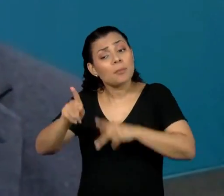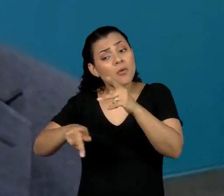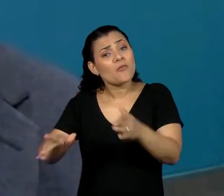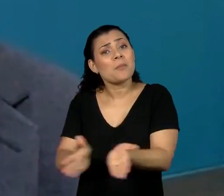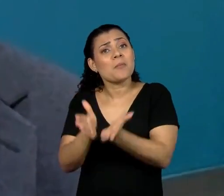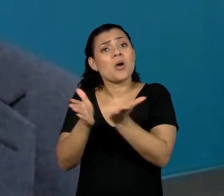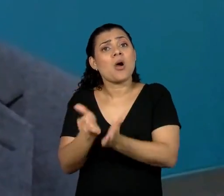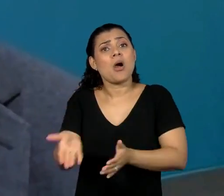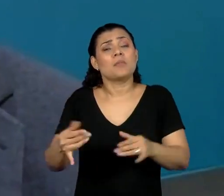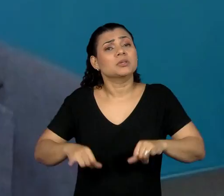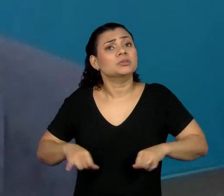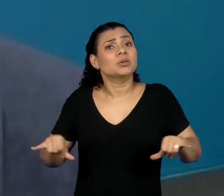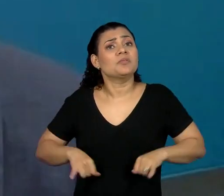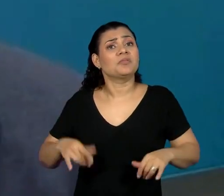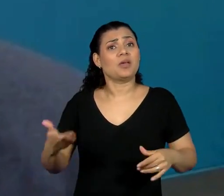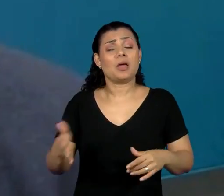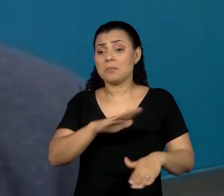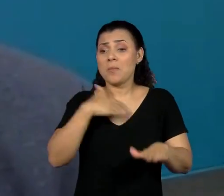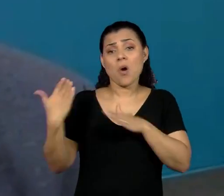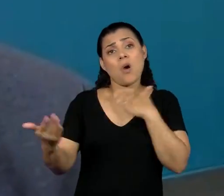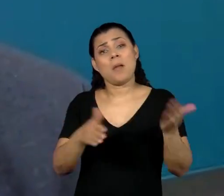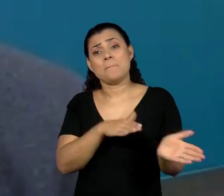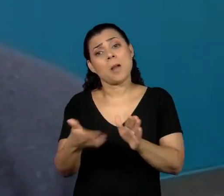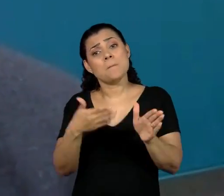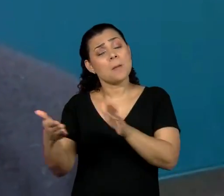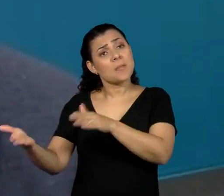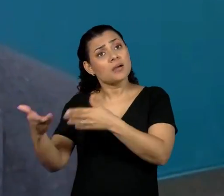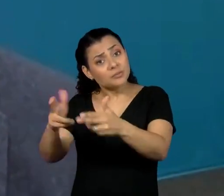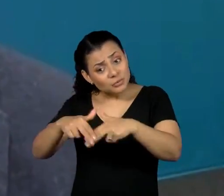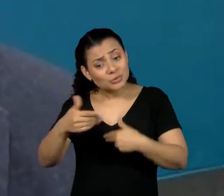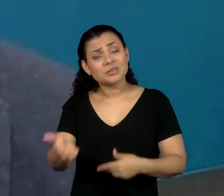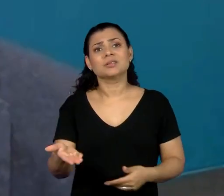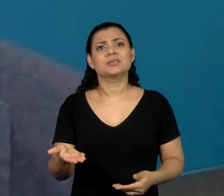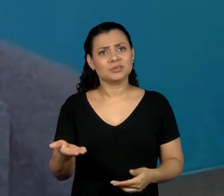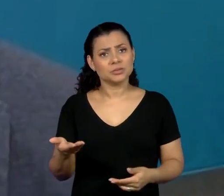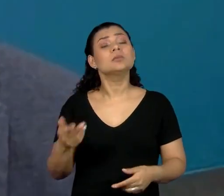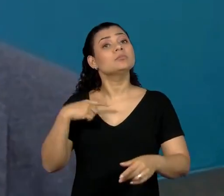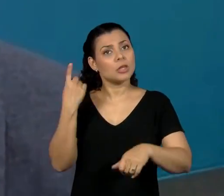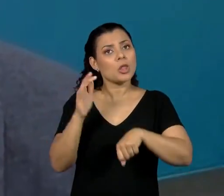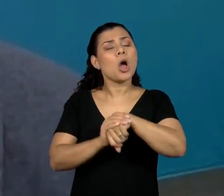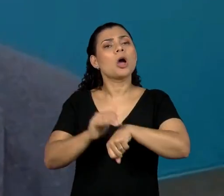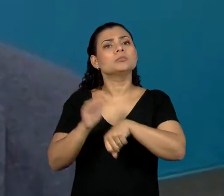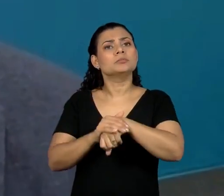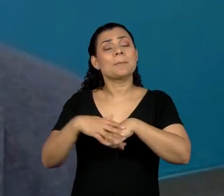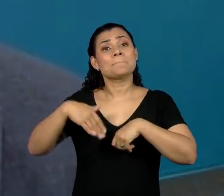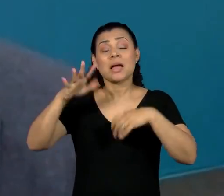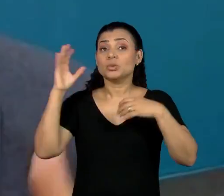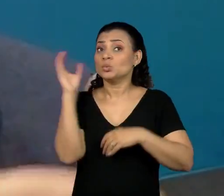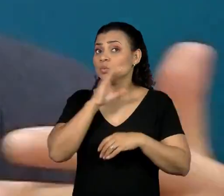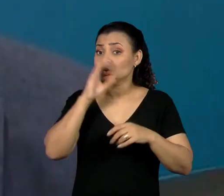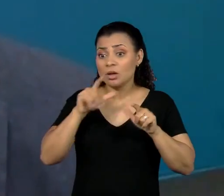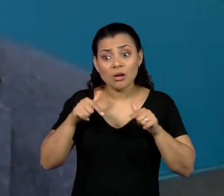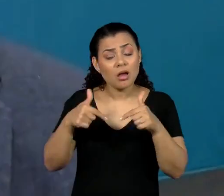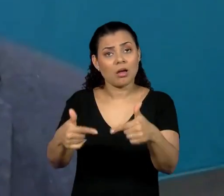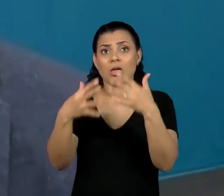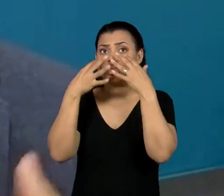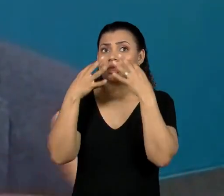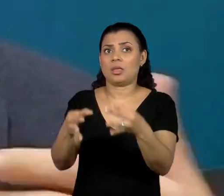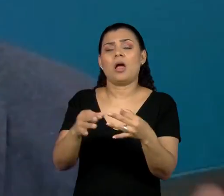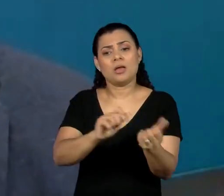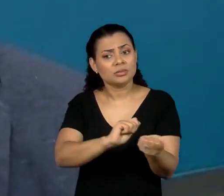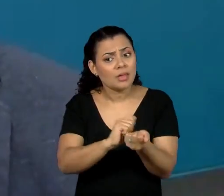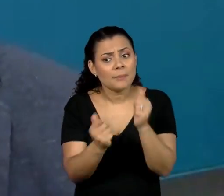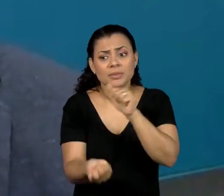ou às vezes pagando com a própria vida, são as populações mais pobres. Então, para esses, a gente precisa olhar com mais urgência, adaptar,